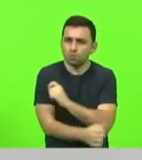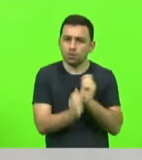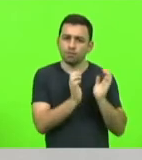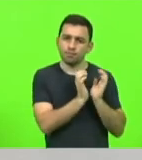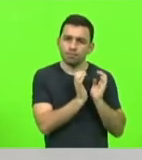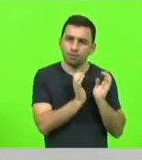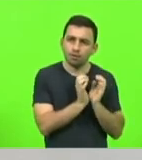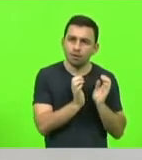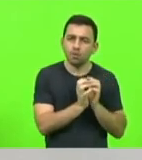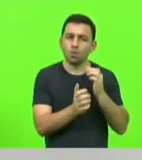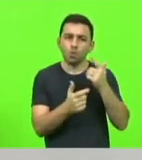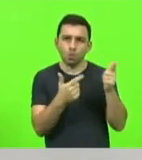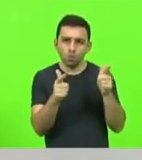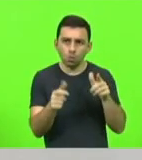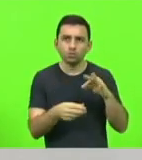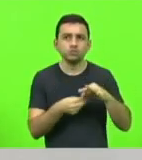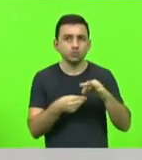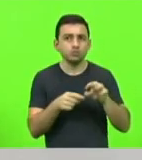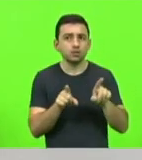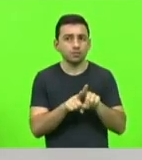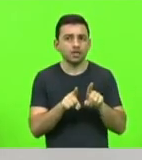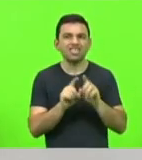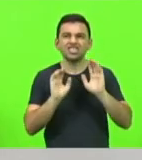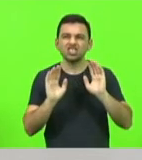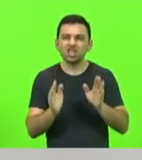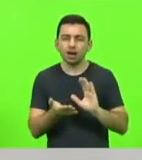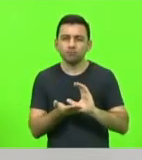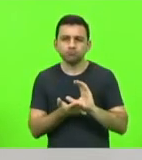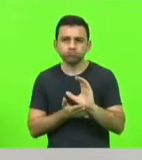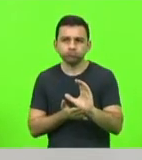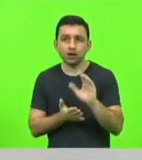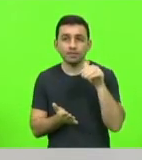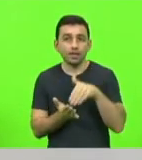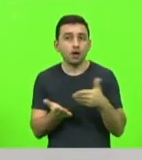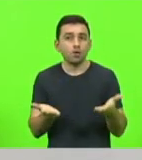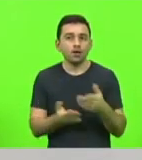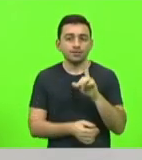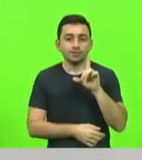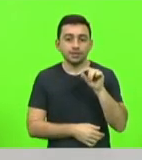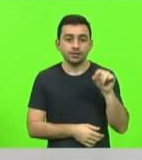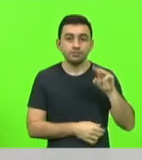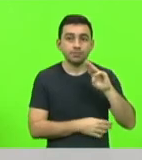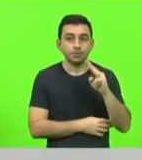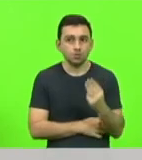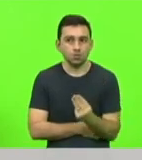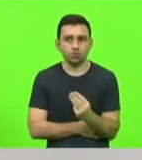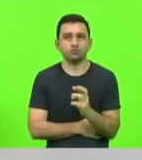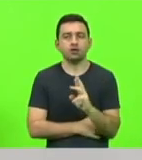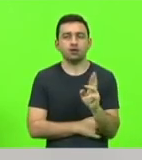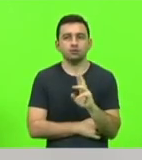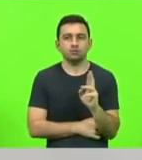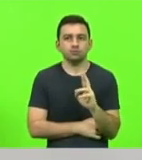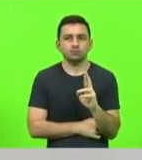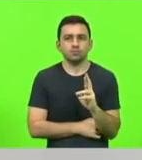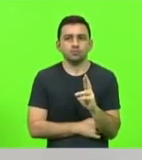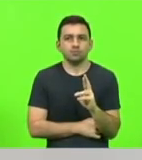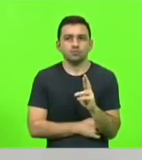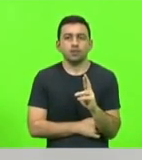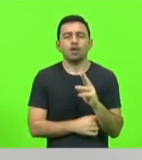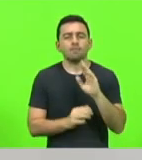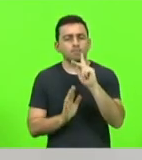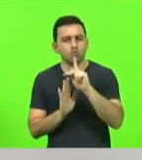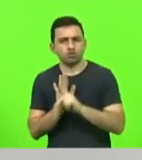instituições. Até agora, já foram disponibilizados mais de 100 milhões de reais em